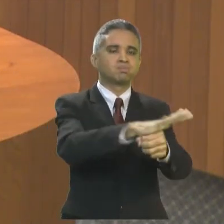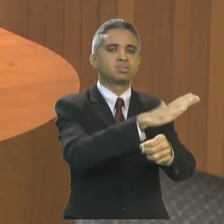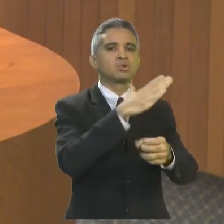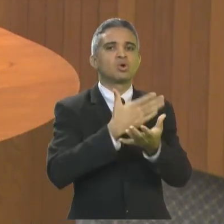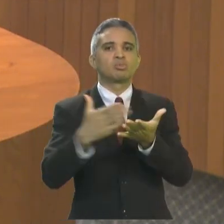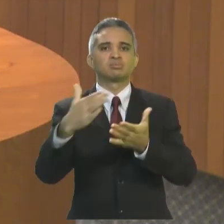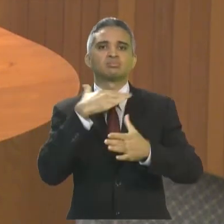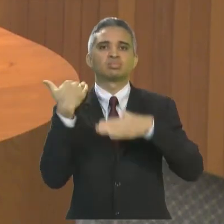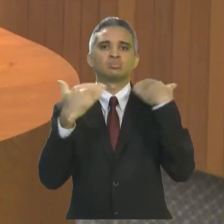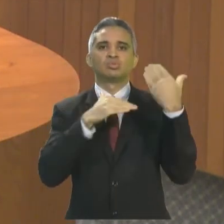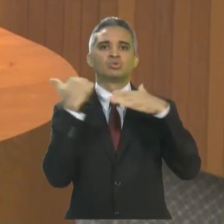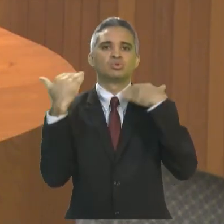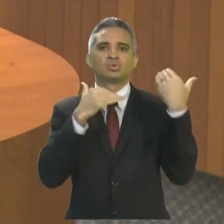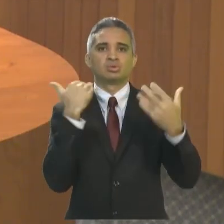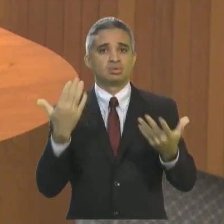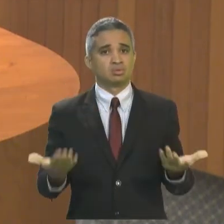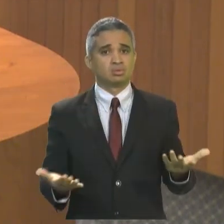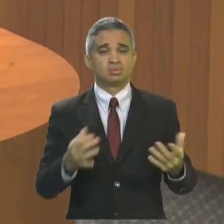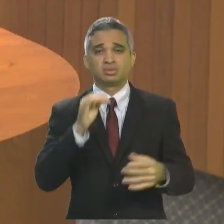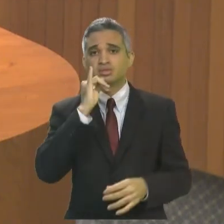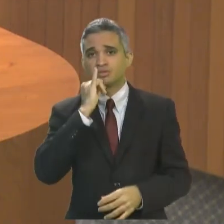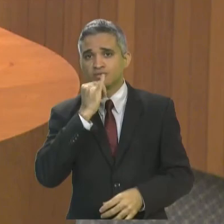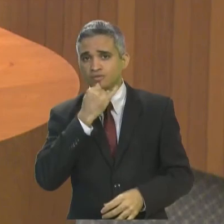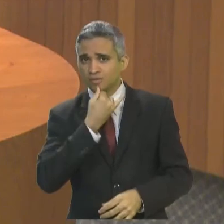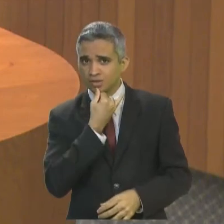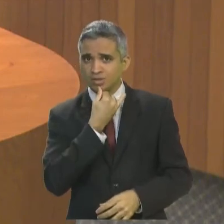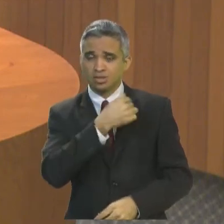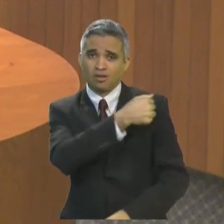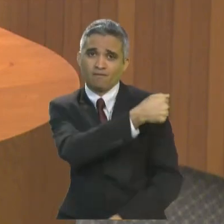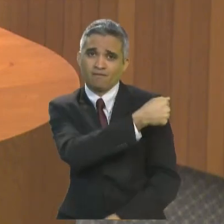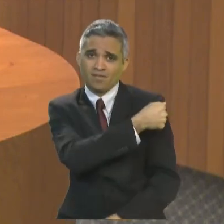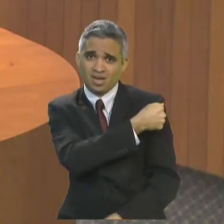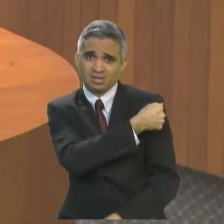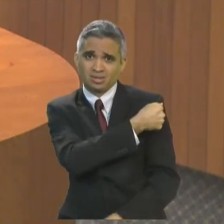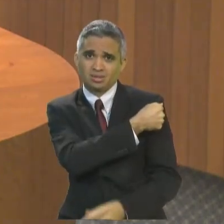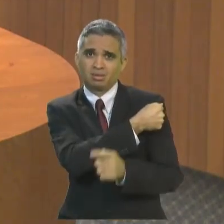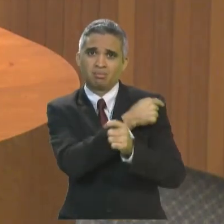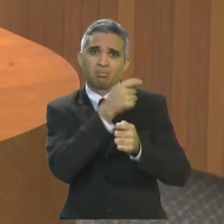porque infelizmente as vacinas têm chegado a conta gotas. Muito obrigado.